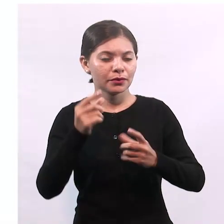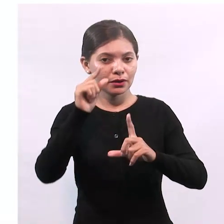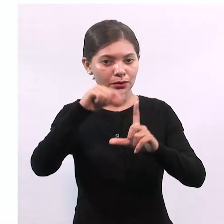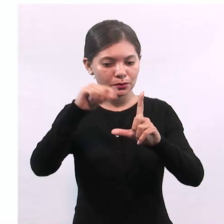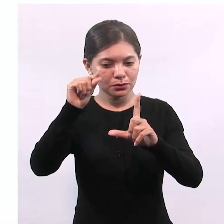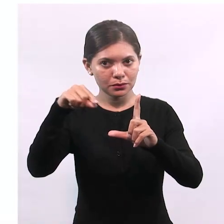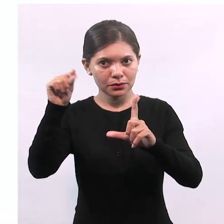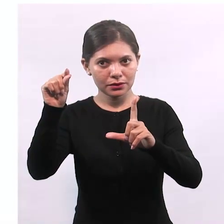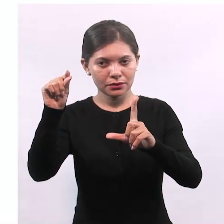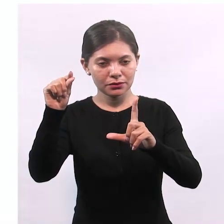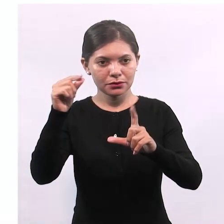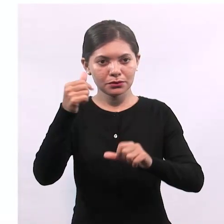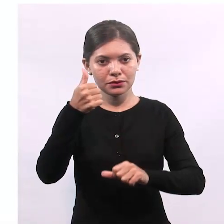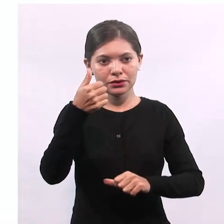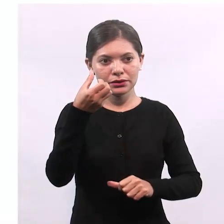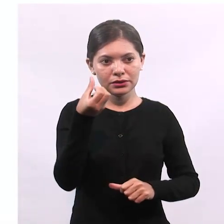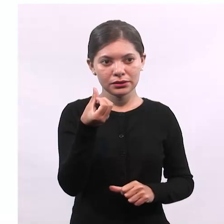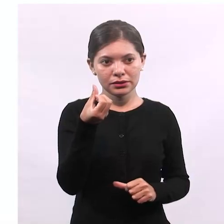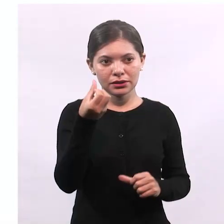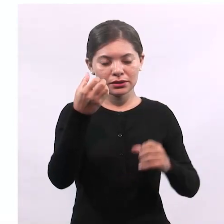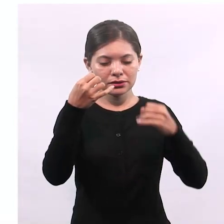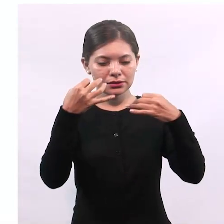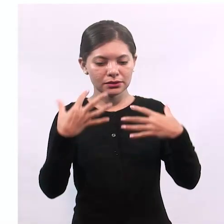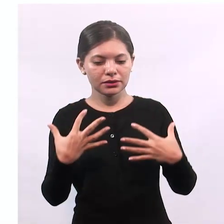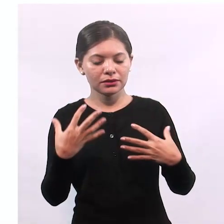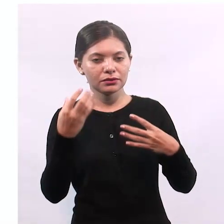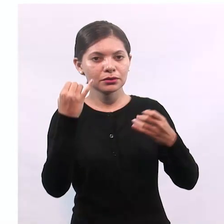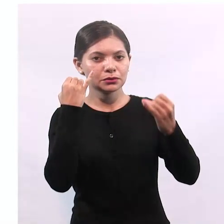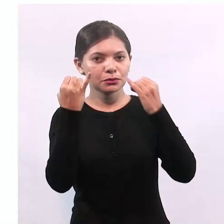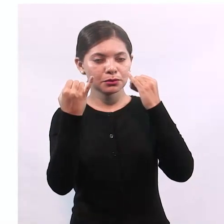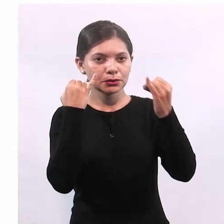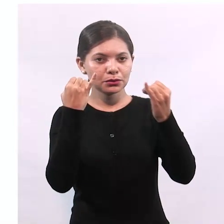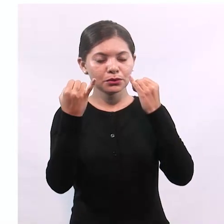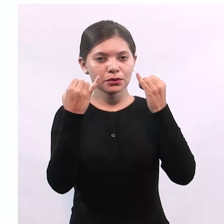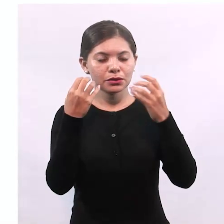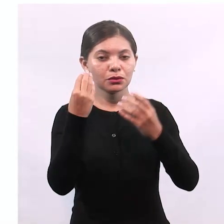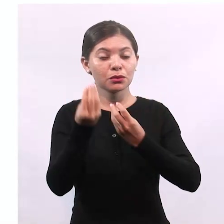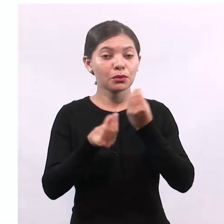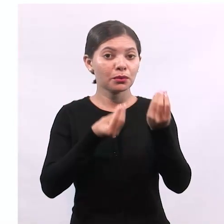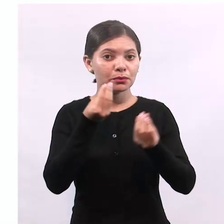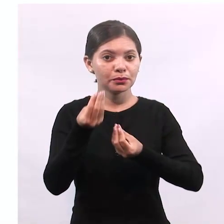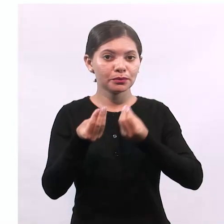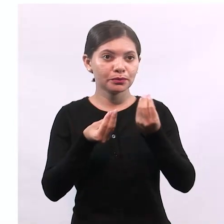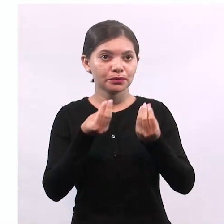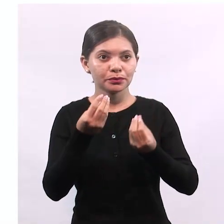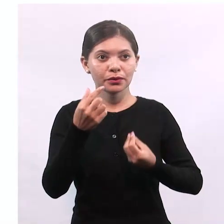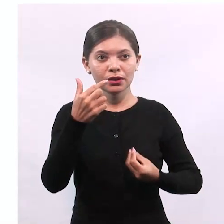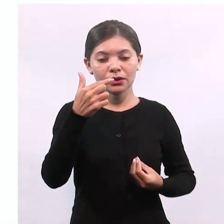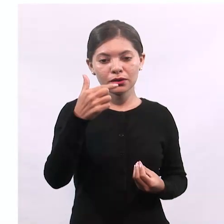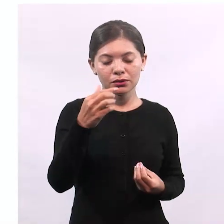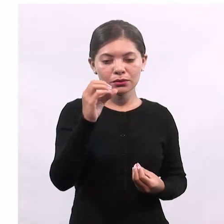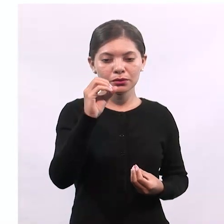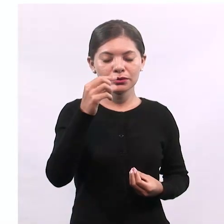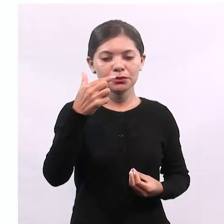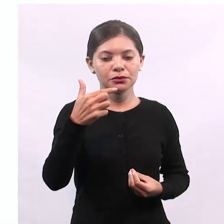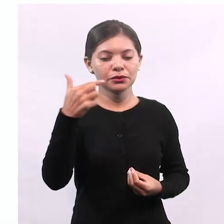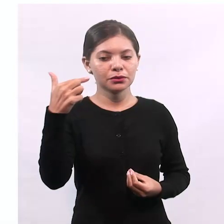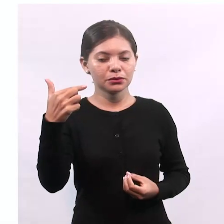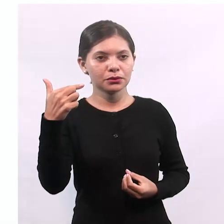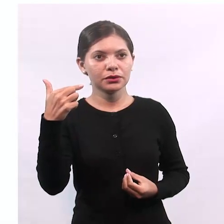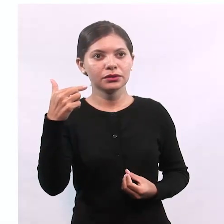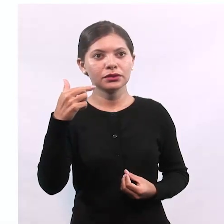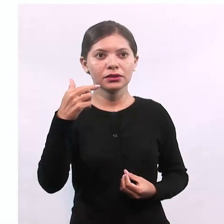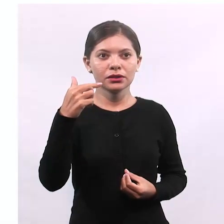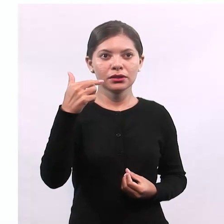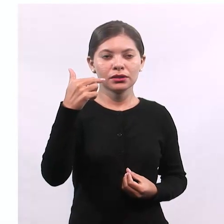ele descreve essas informações dizendo que em 2022 12,5%